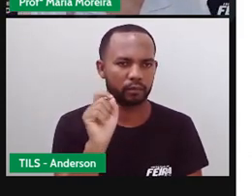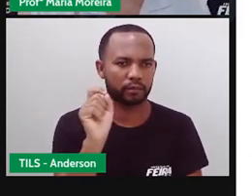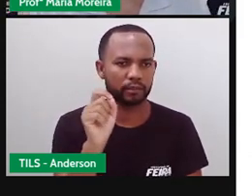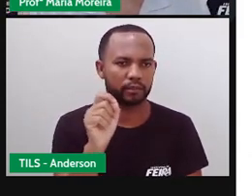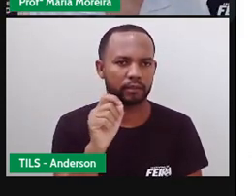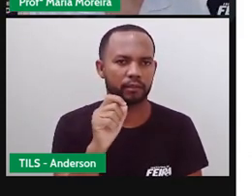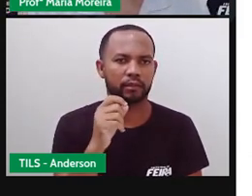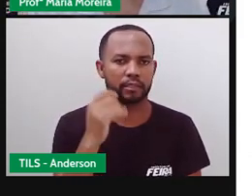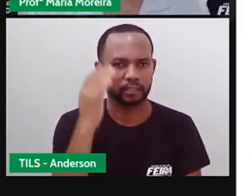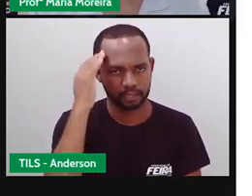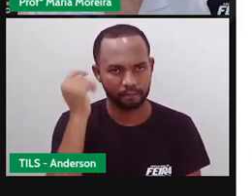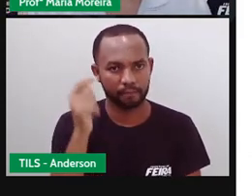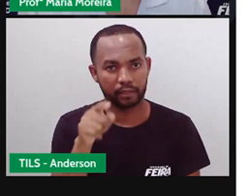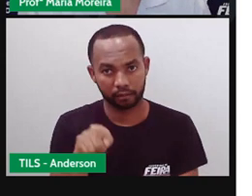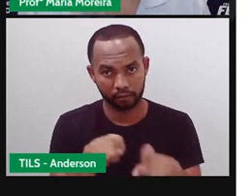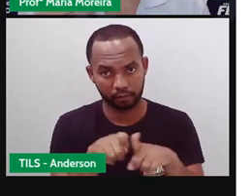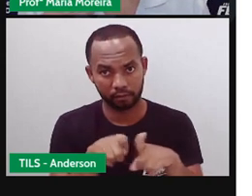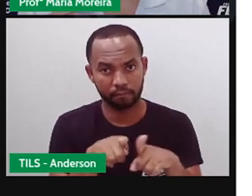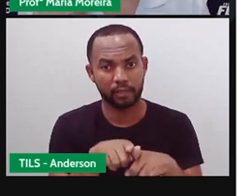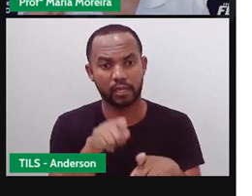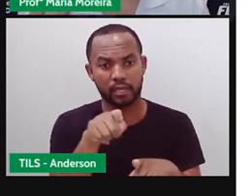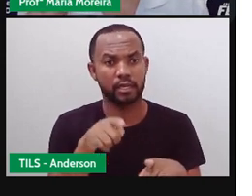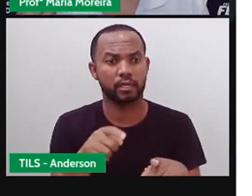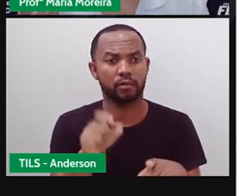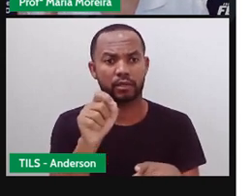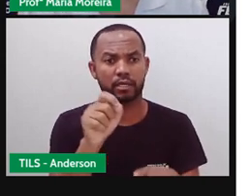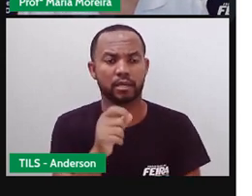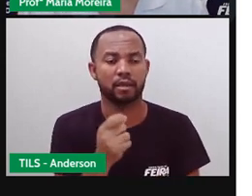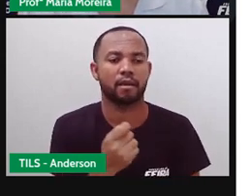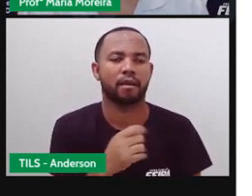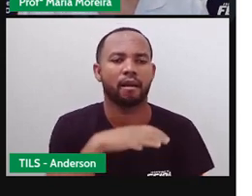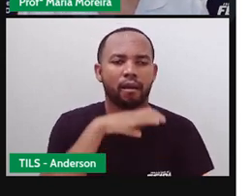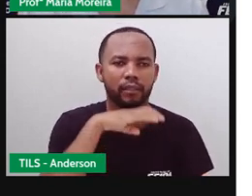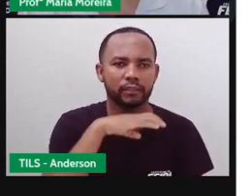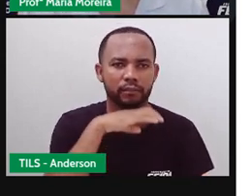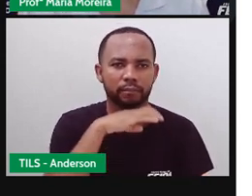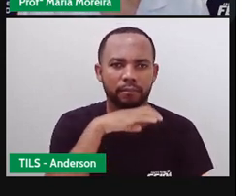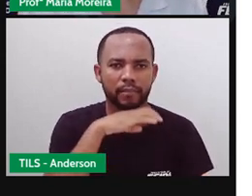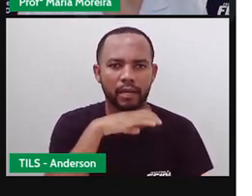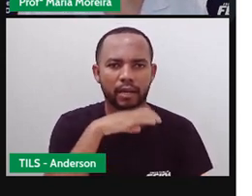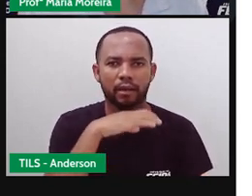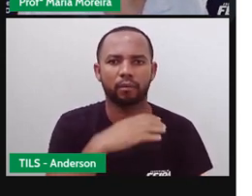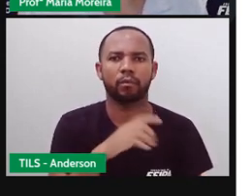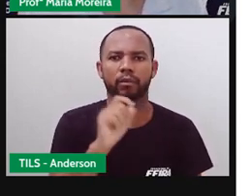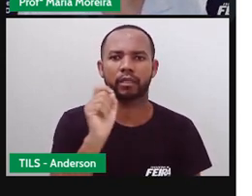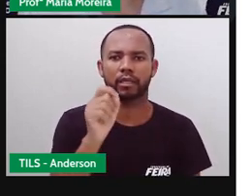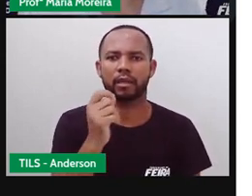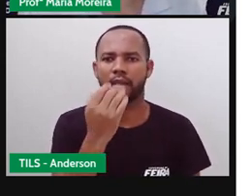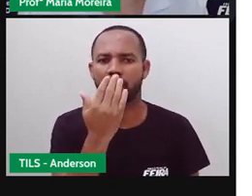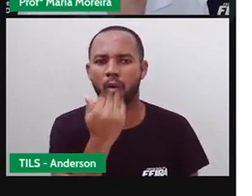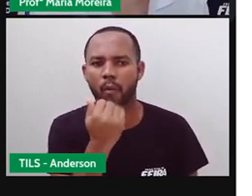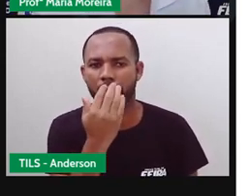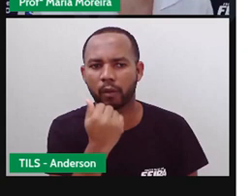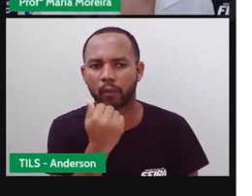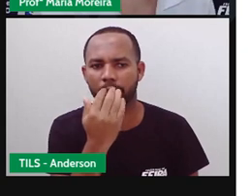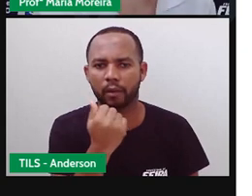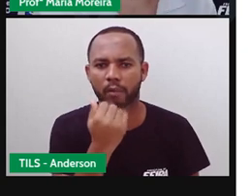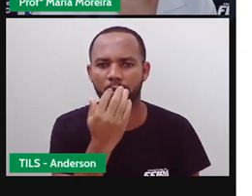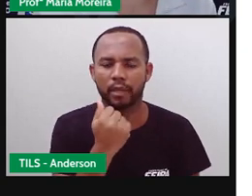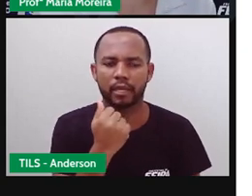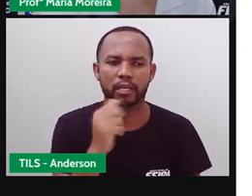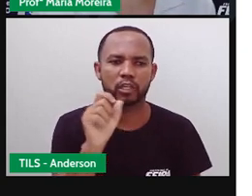que é bivoro né isso E aí esse animal que só se alimenta de plantas ele vai ter como se alimentar se